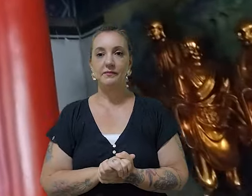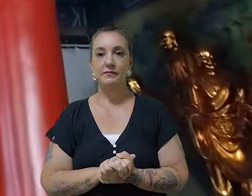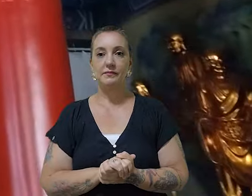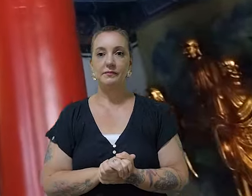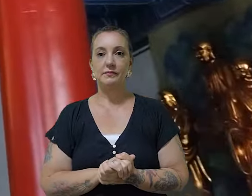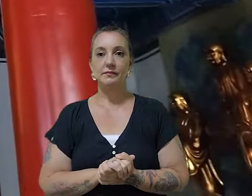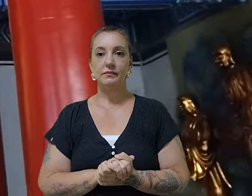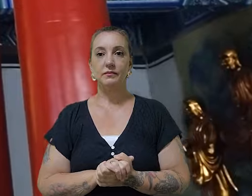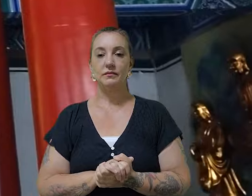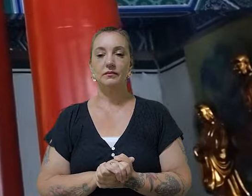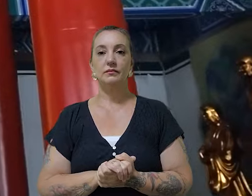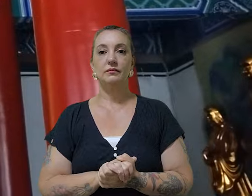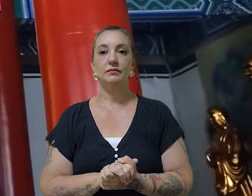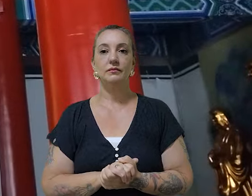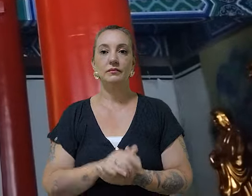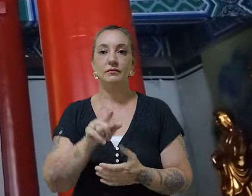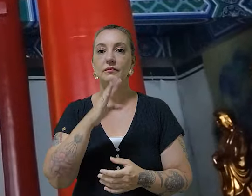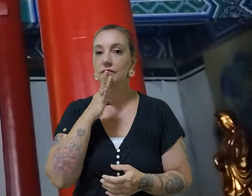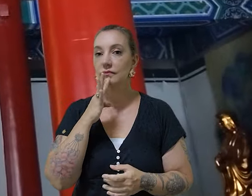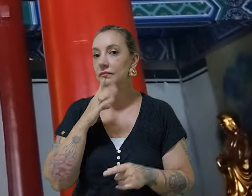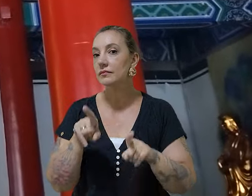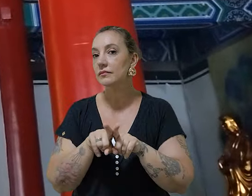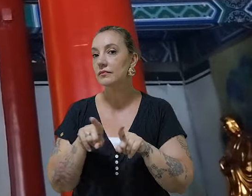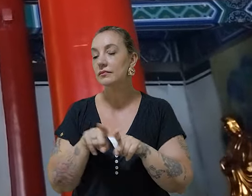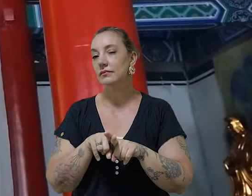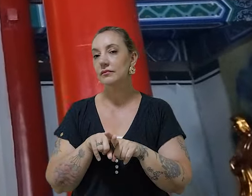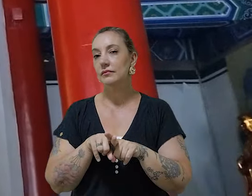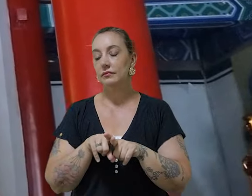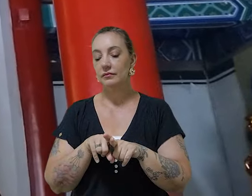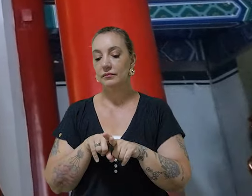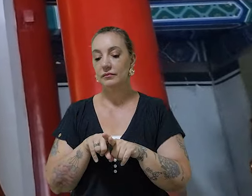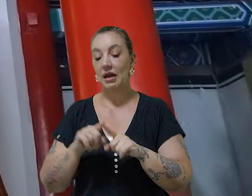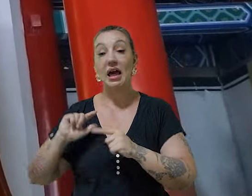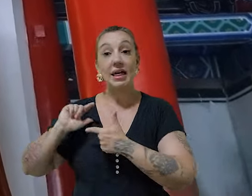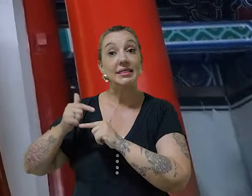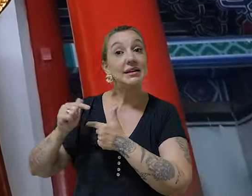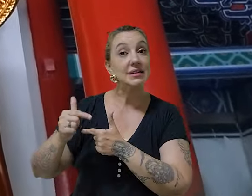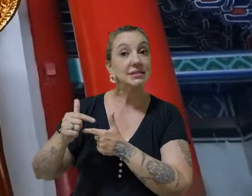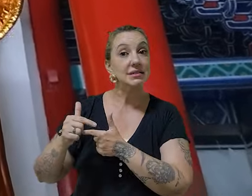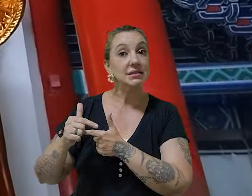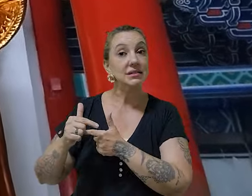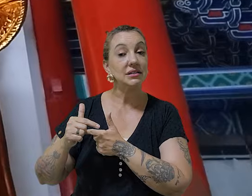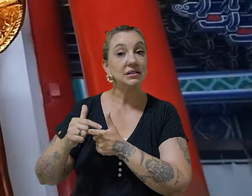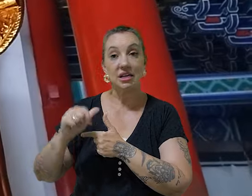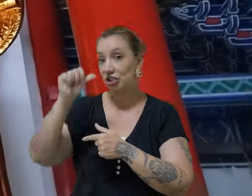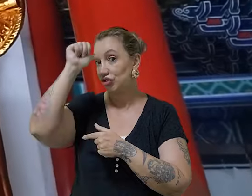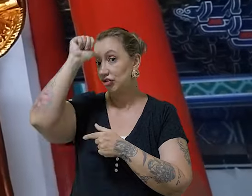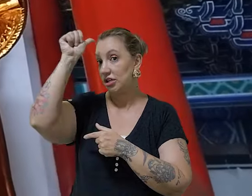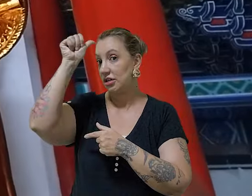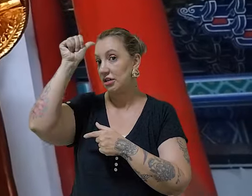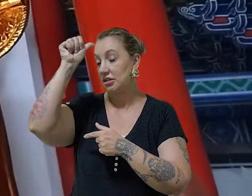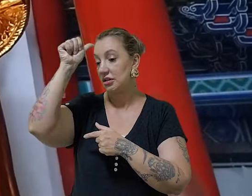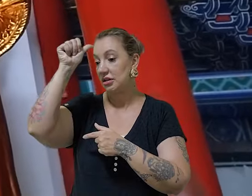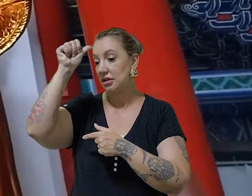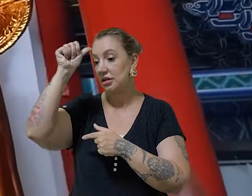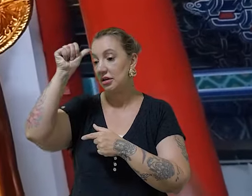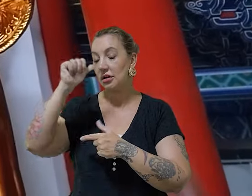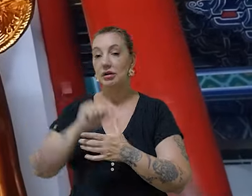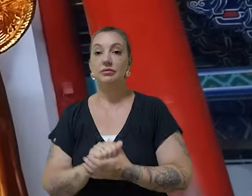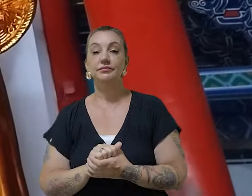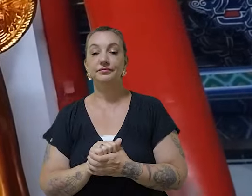Esse é o Tamô que a gente conhece também no, na tradição indiana como